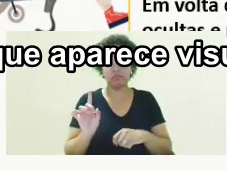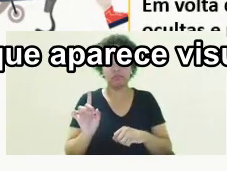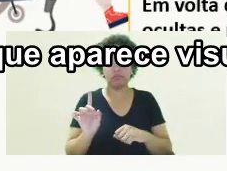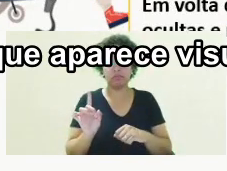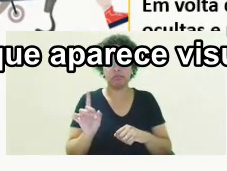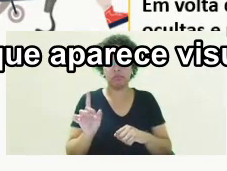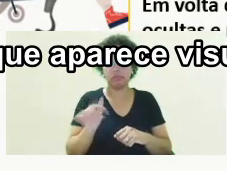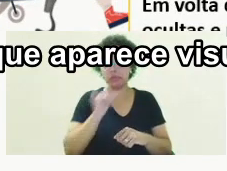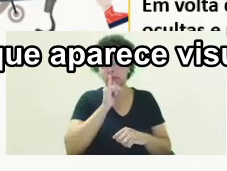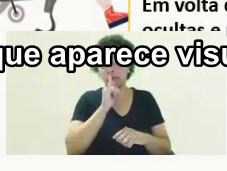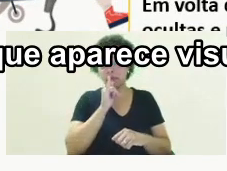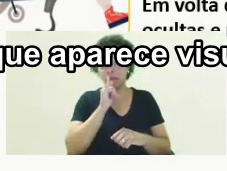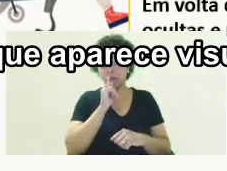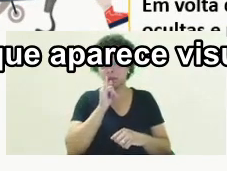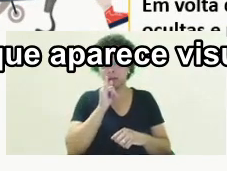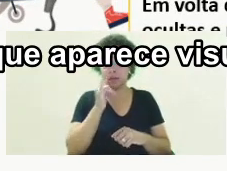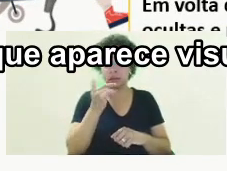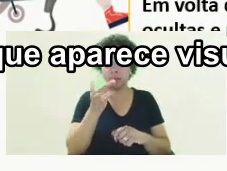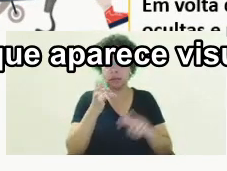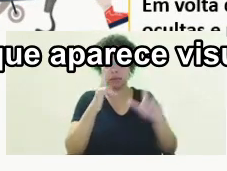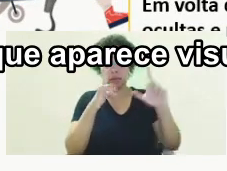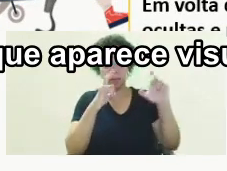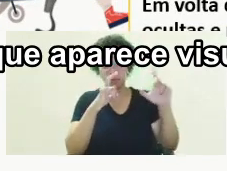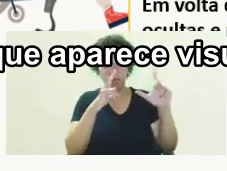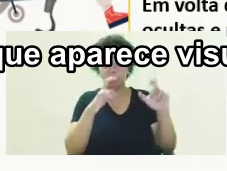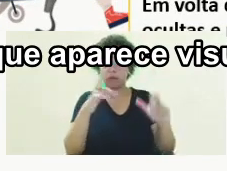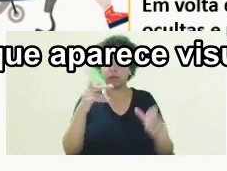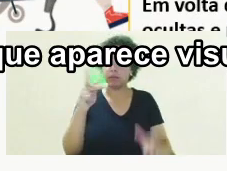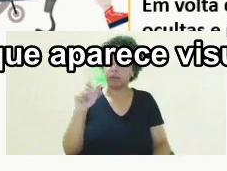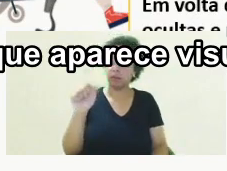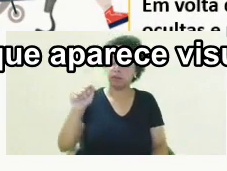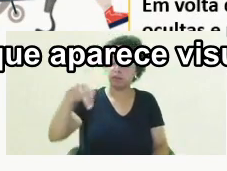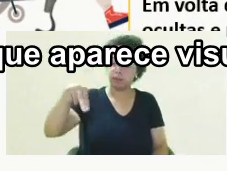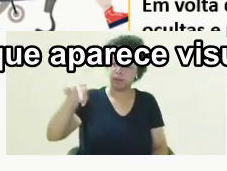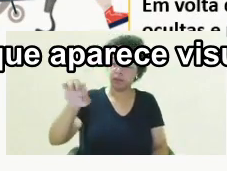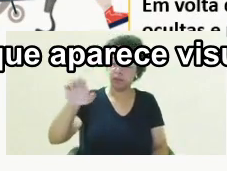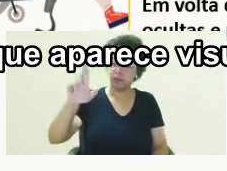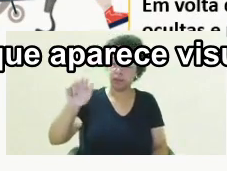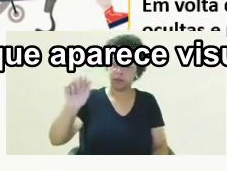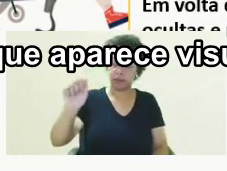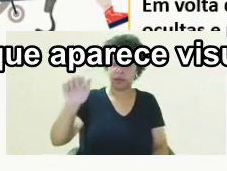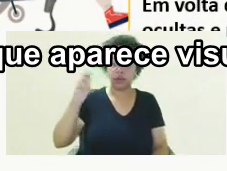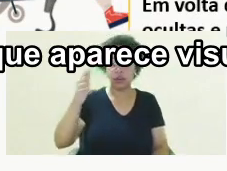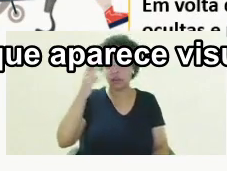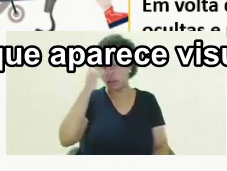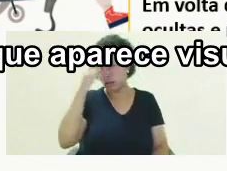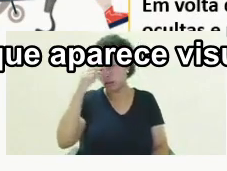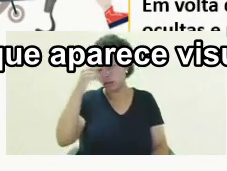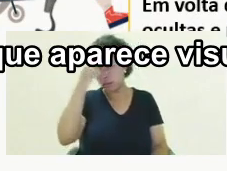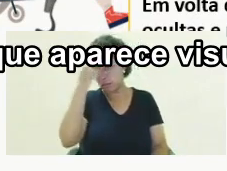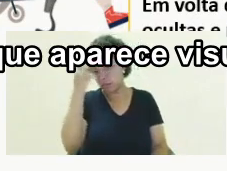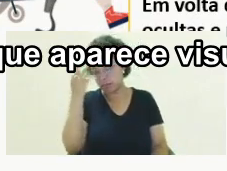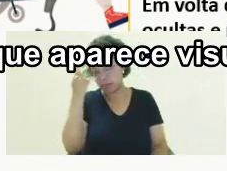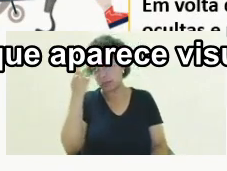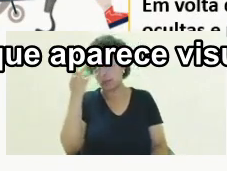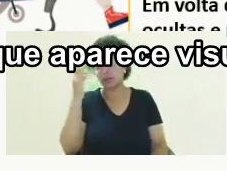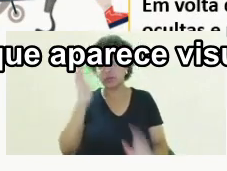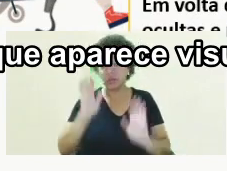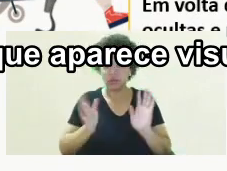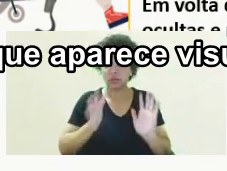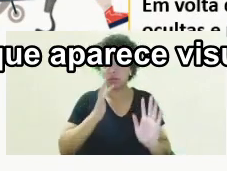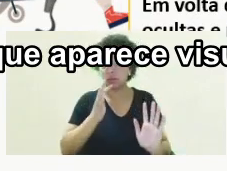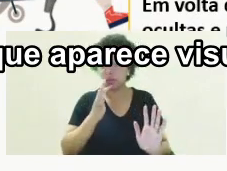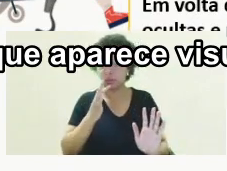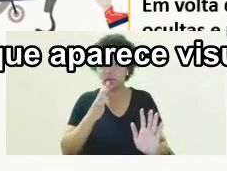do Pantera Negra que está aparecendo, as pessoas sabem que é o Pantera Negra por já conhecer a caracterização dele